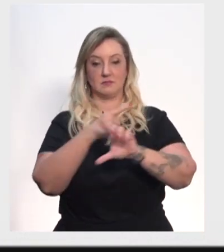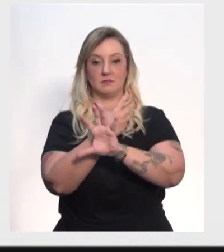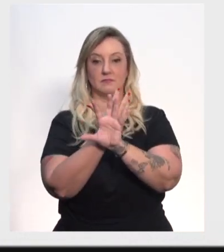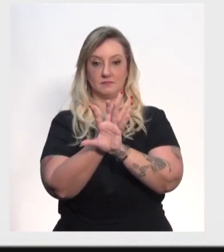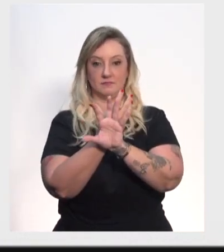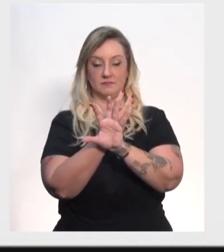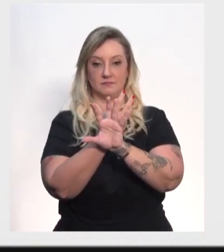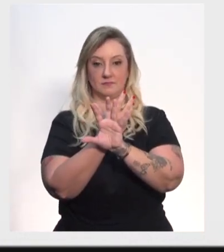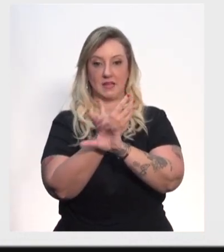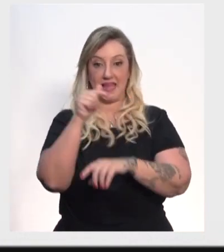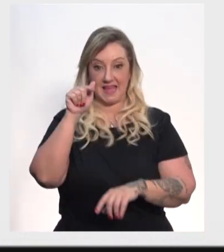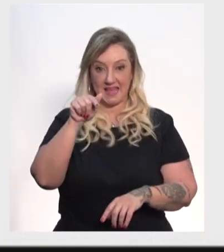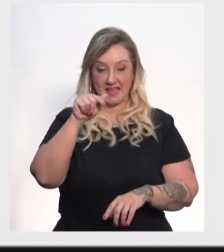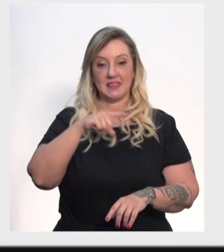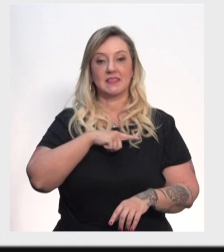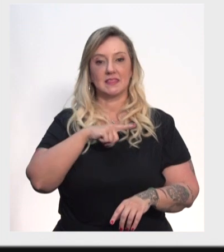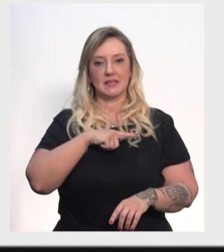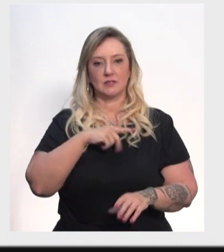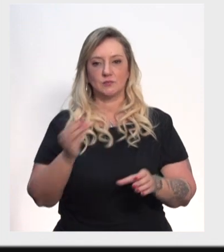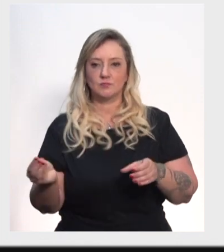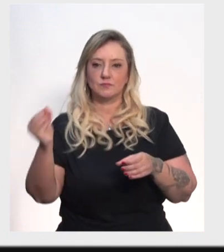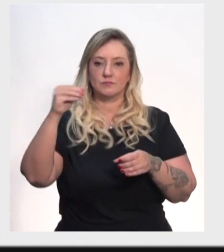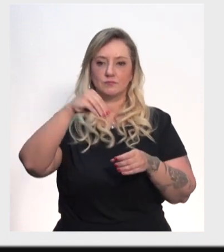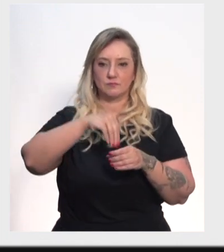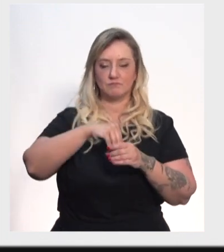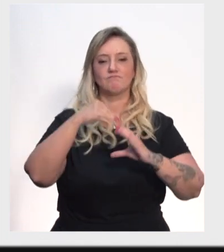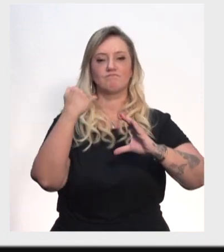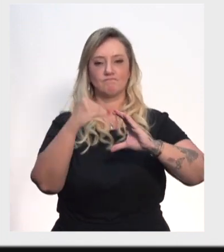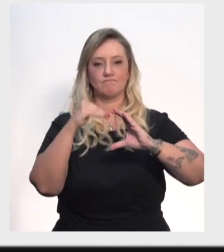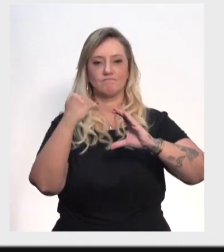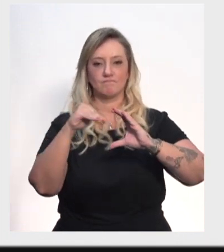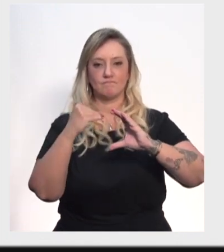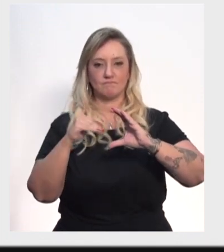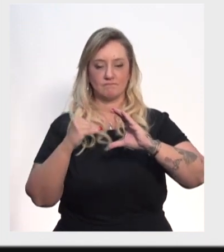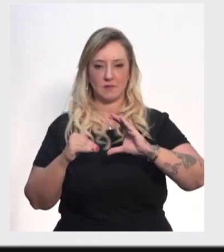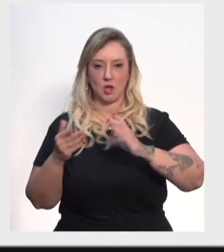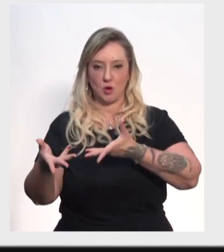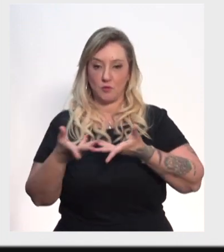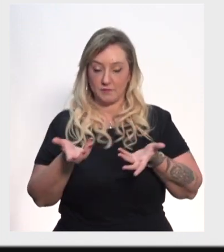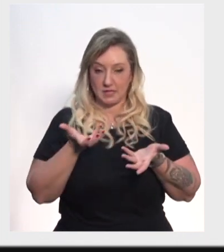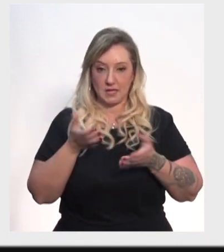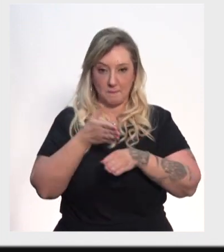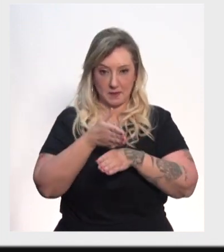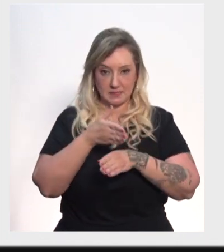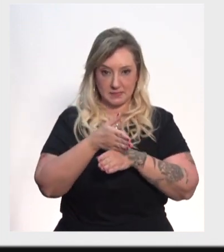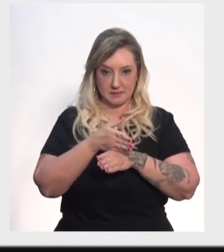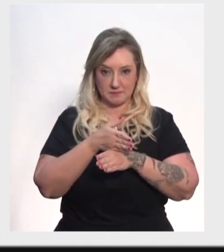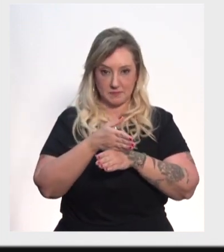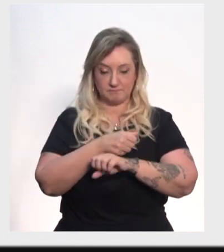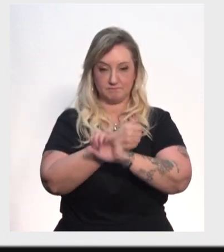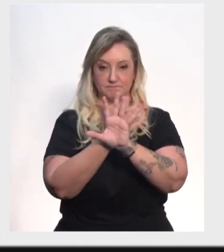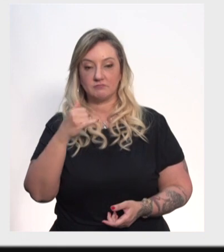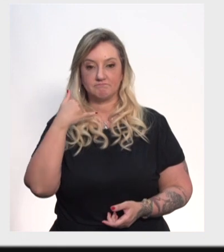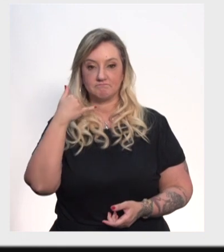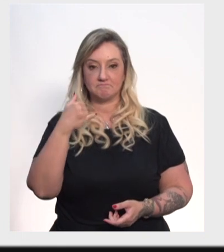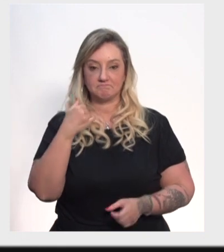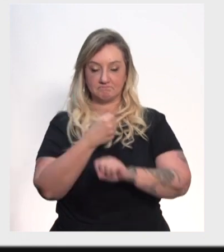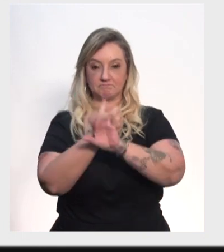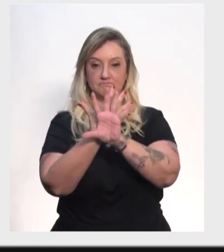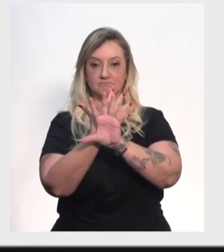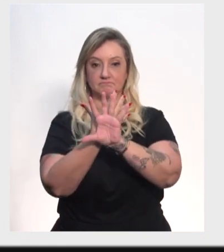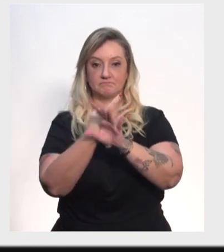reunião. Você tem que adicionar um título para a sua reunião, vou colocar como teste. É obrigatório ter pelo